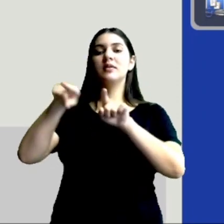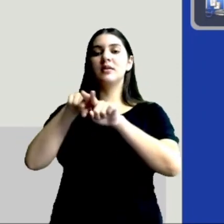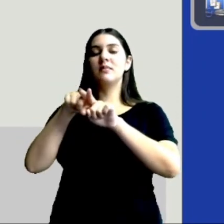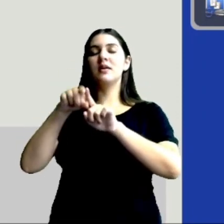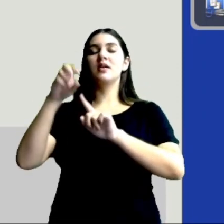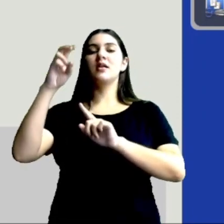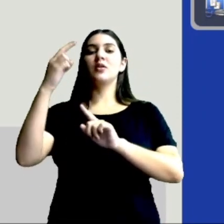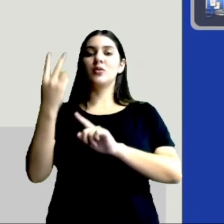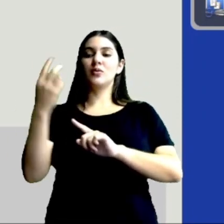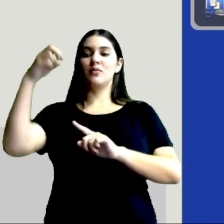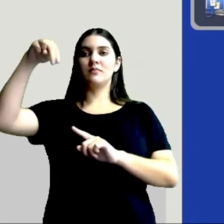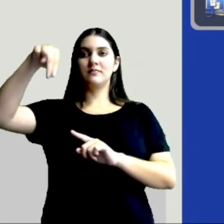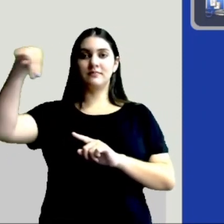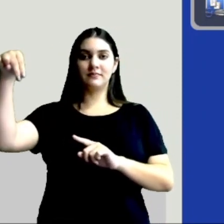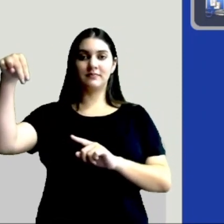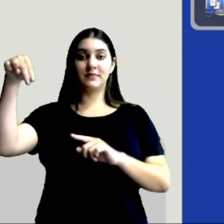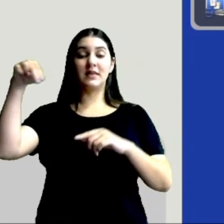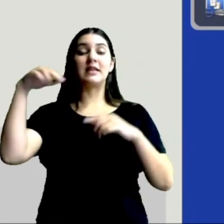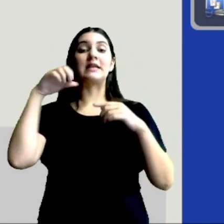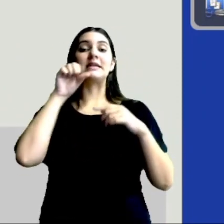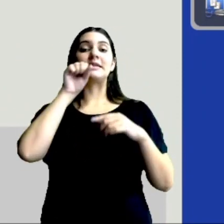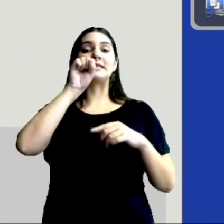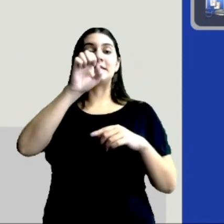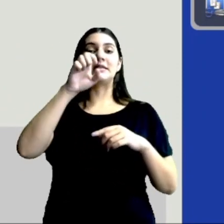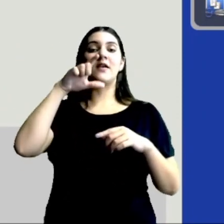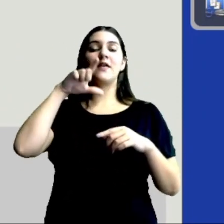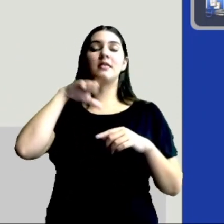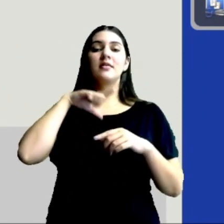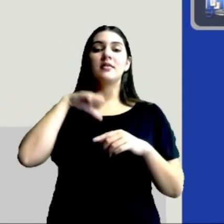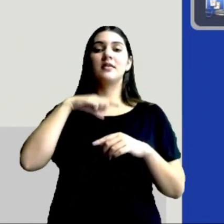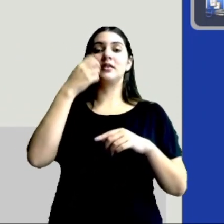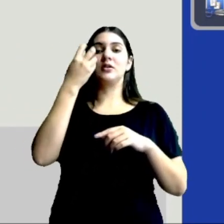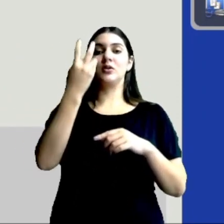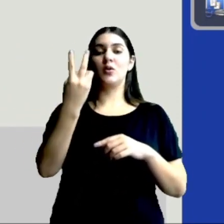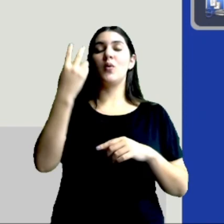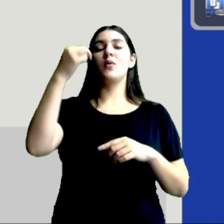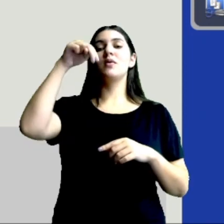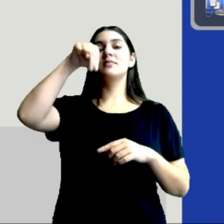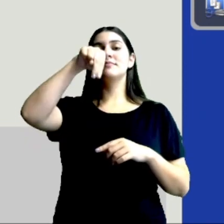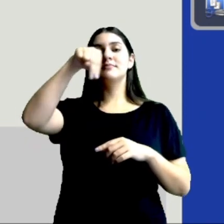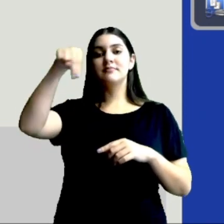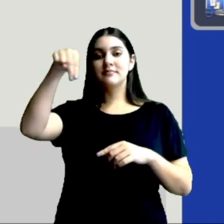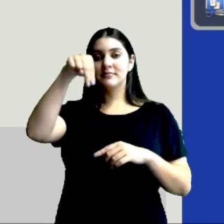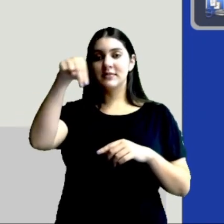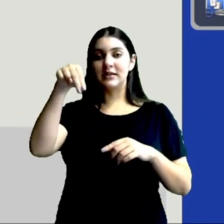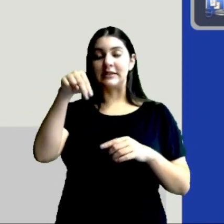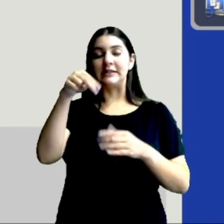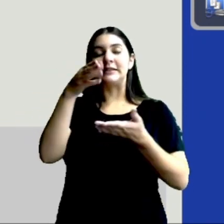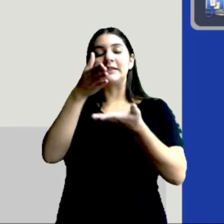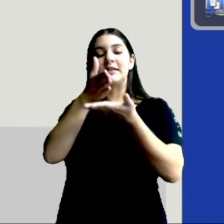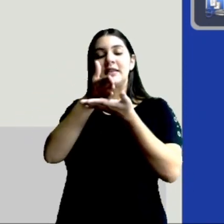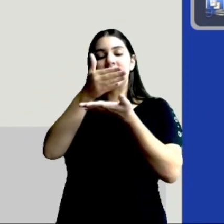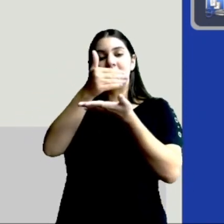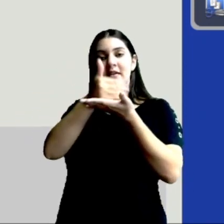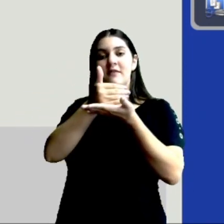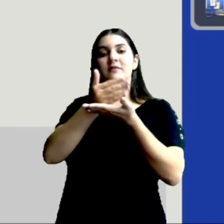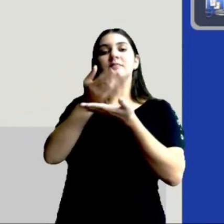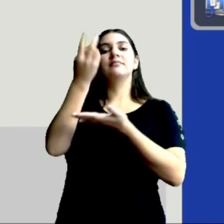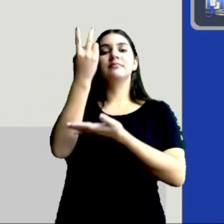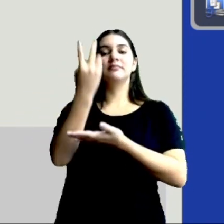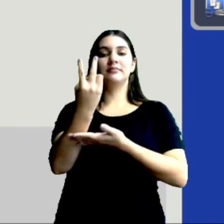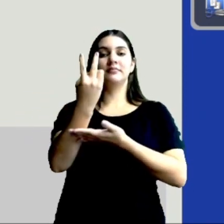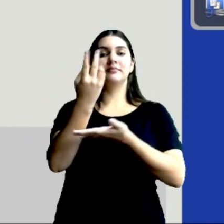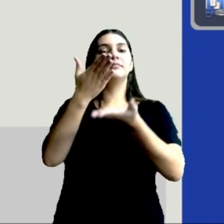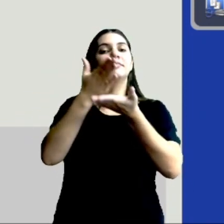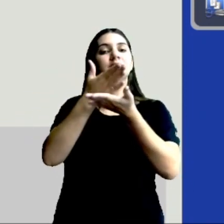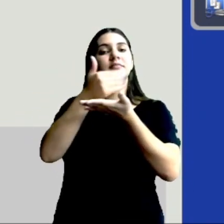só o 2n. Se você tem 2n agora aqui, ó, aí eu dividi por 2 para eliminar esse 2.